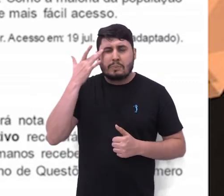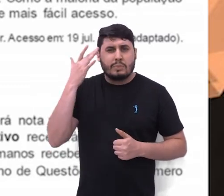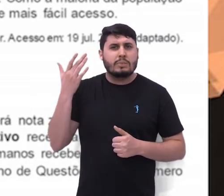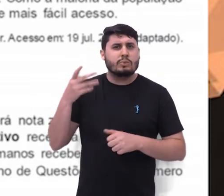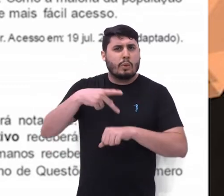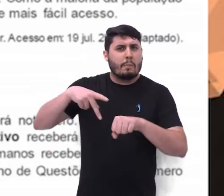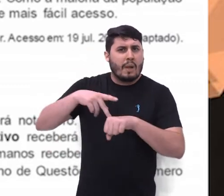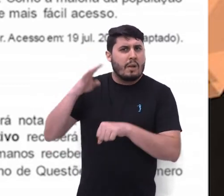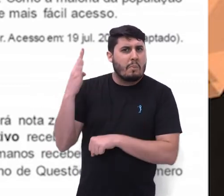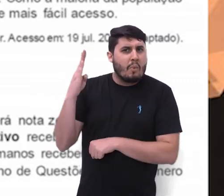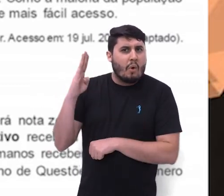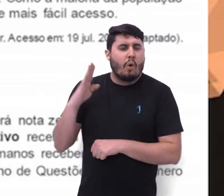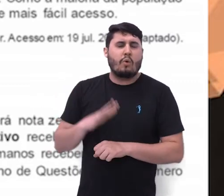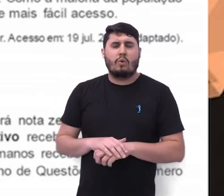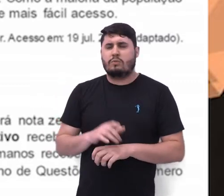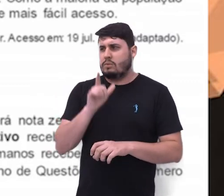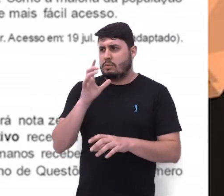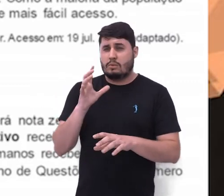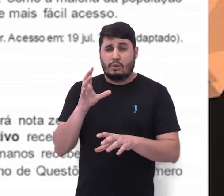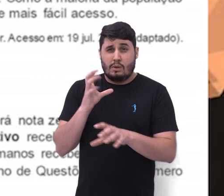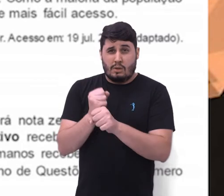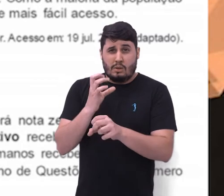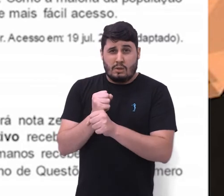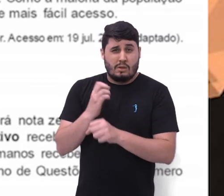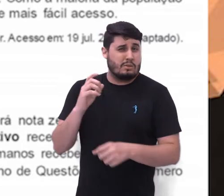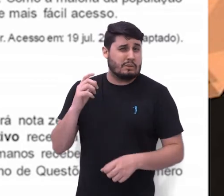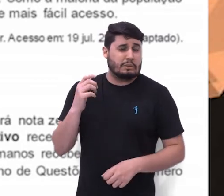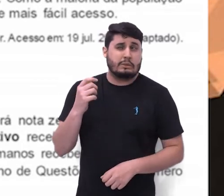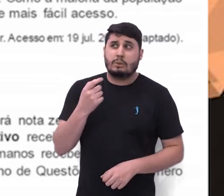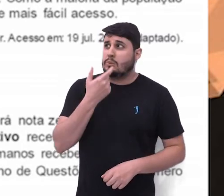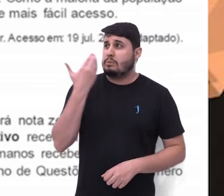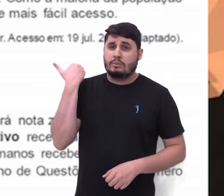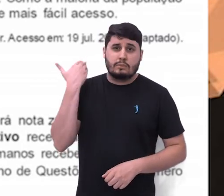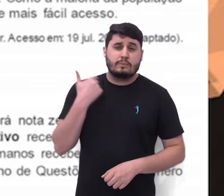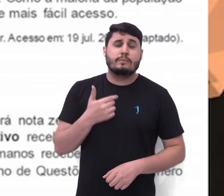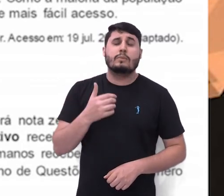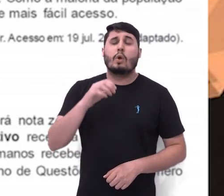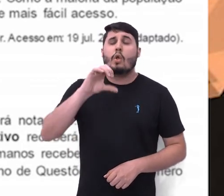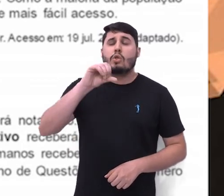censo, são mais de 3 milhões, com população de aproximadamente